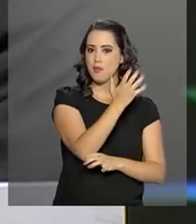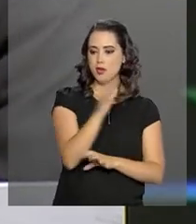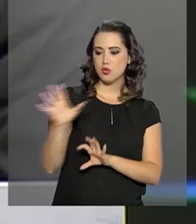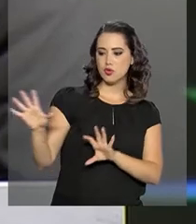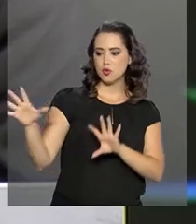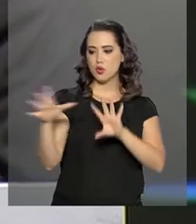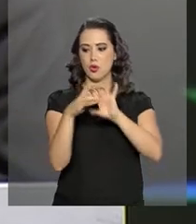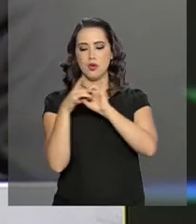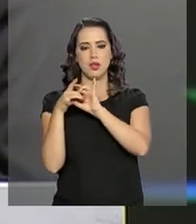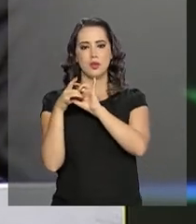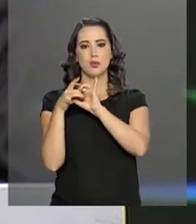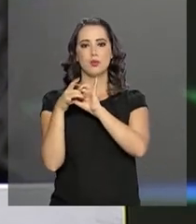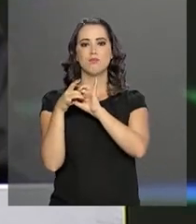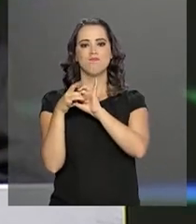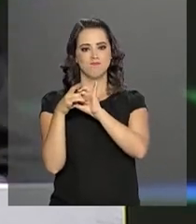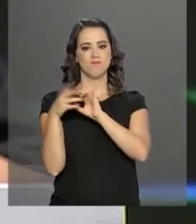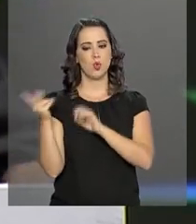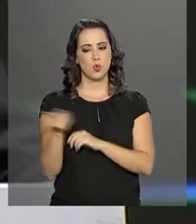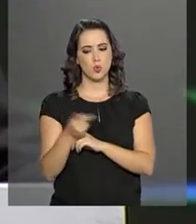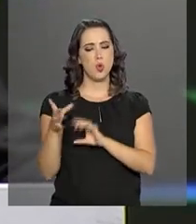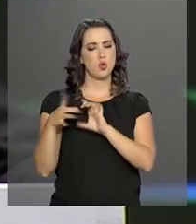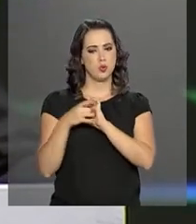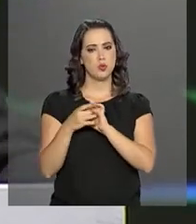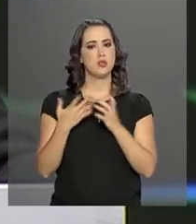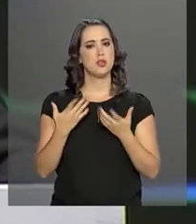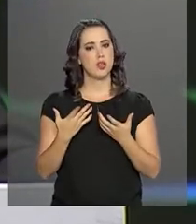de esforços em que